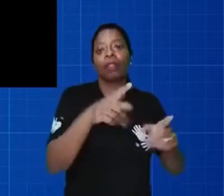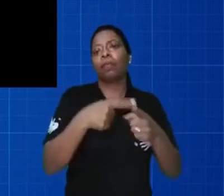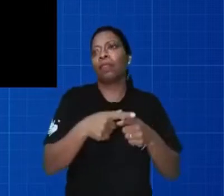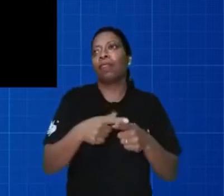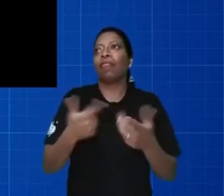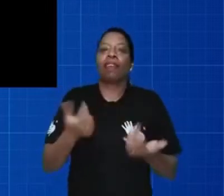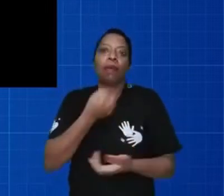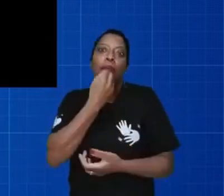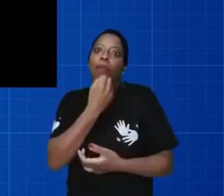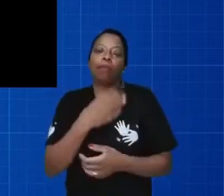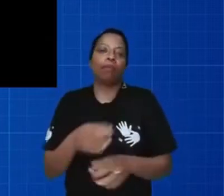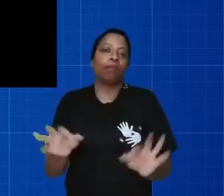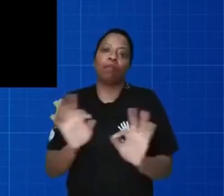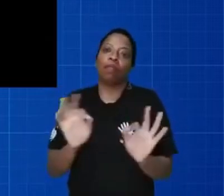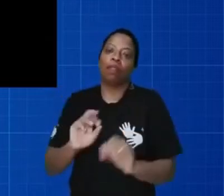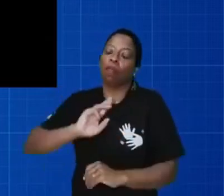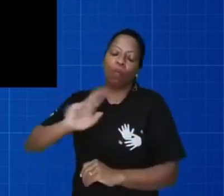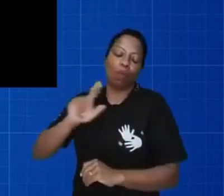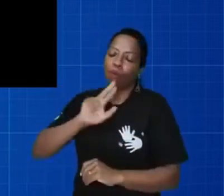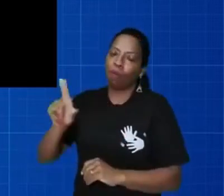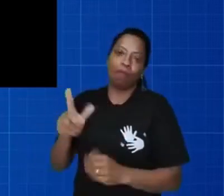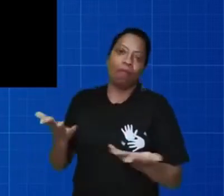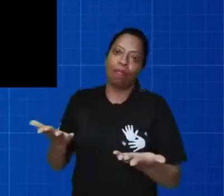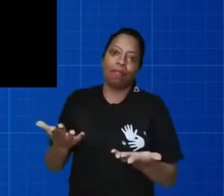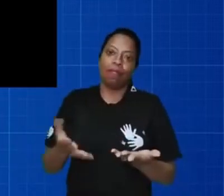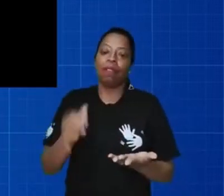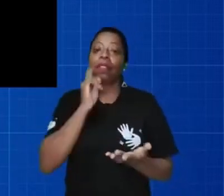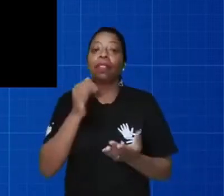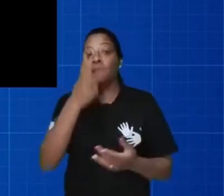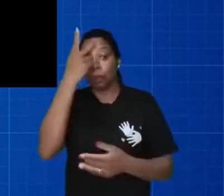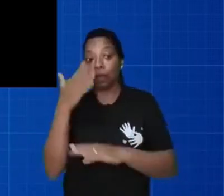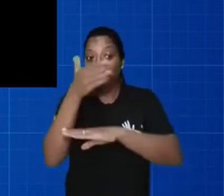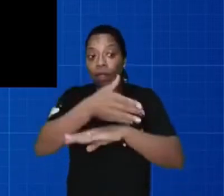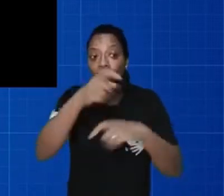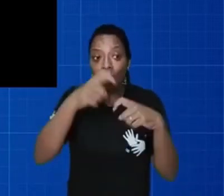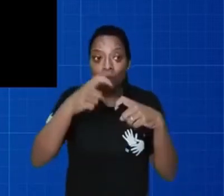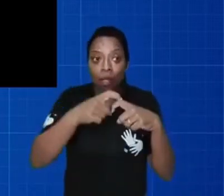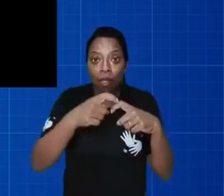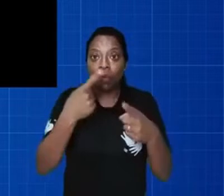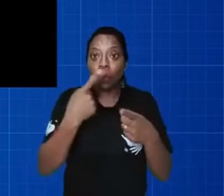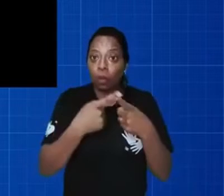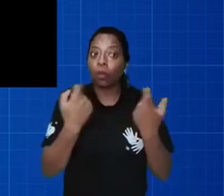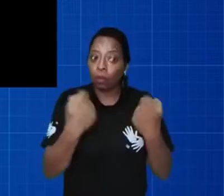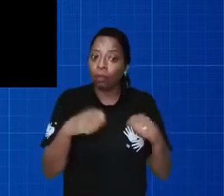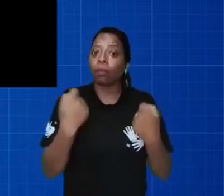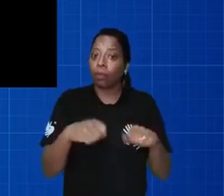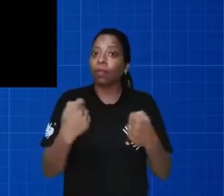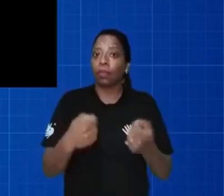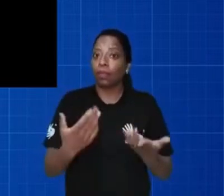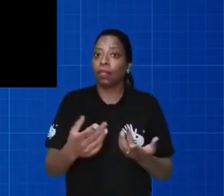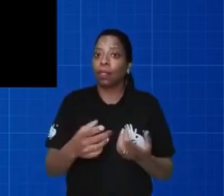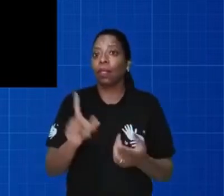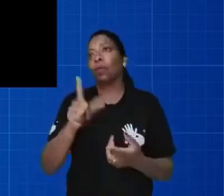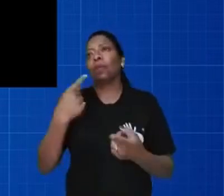porque querem, é porque necessitam, né, então, da mesma forma, as pessoas que encontrarem desafios, né, na sua